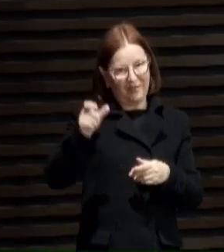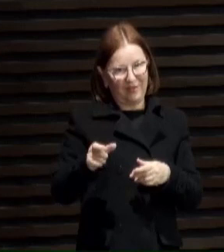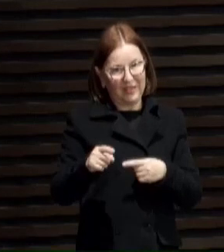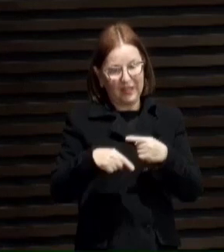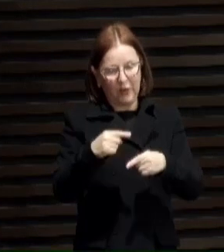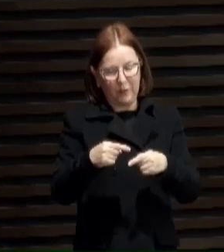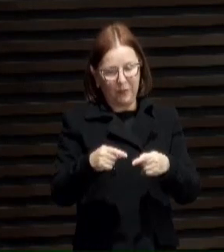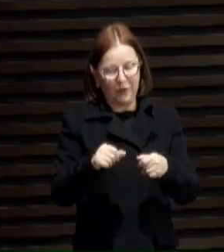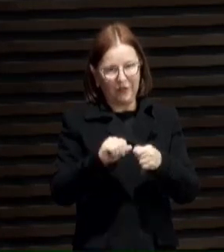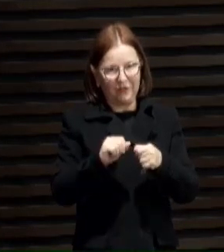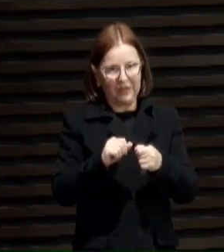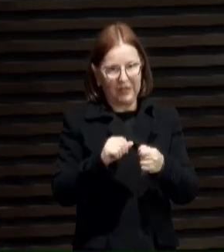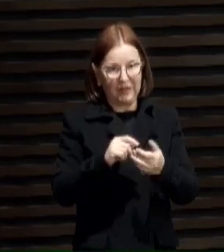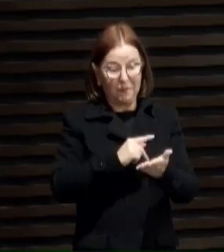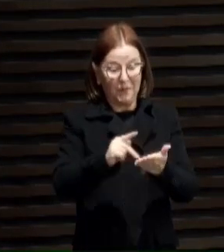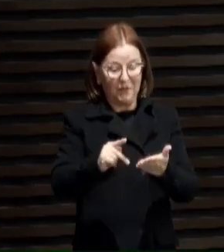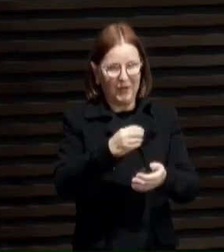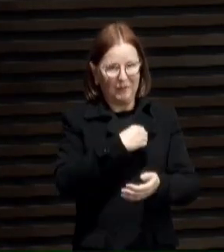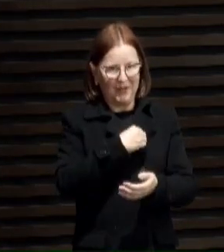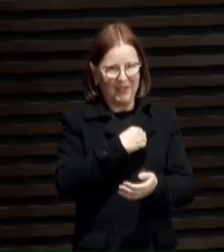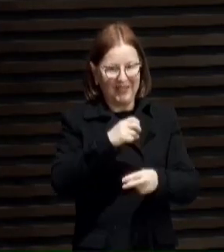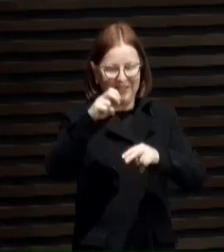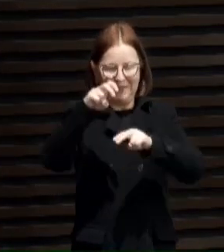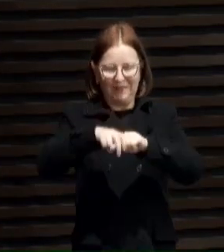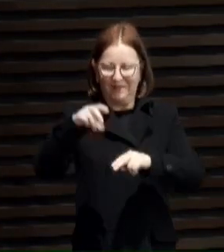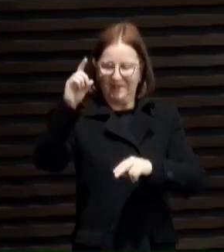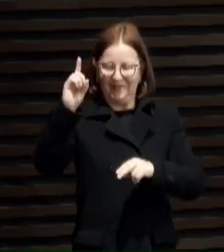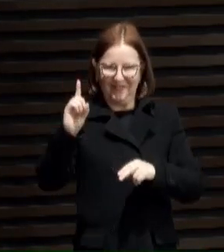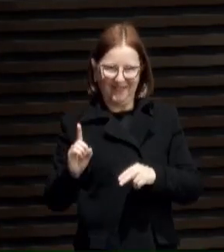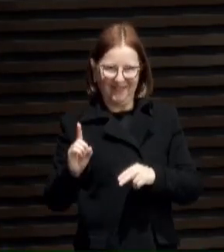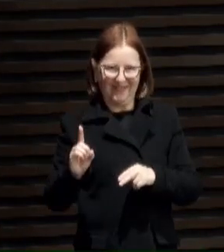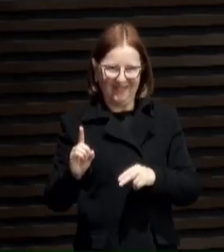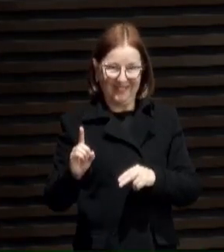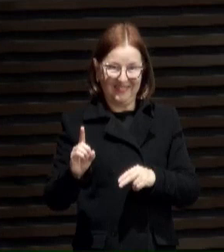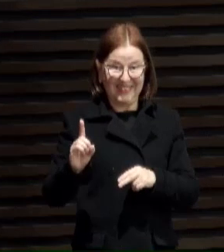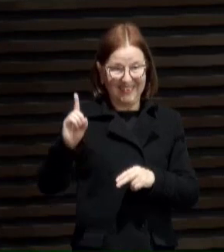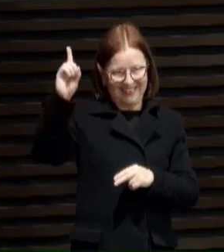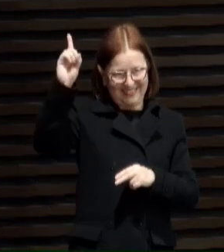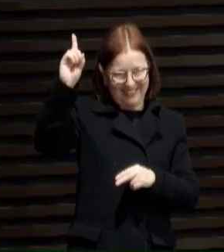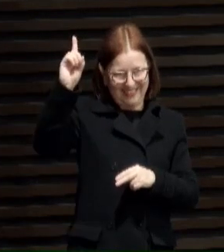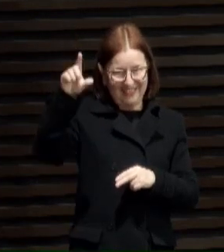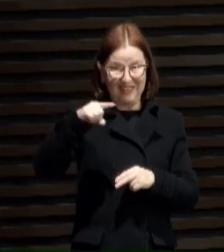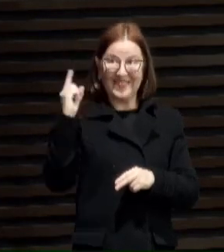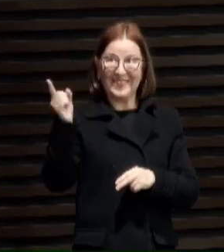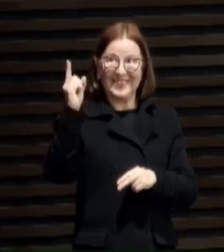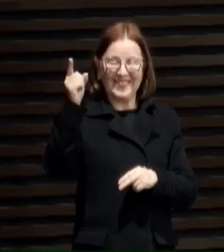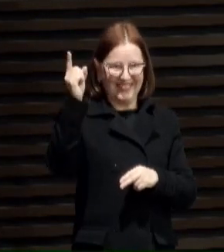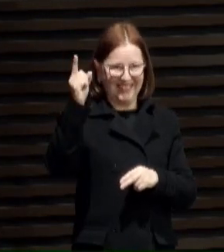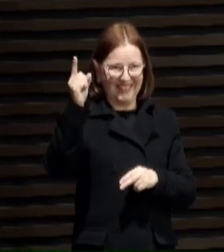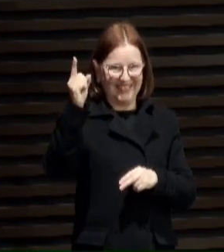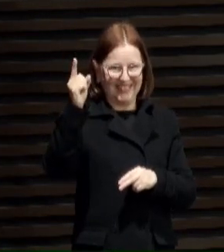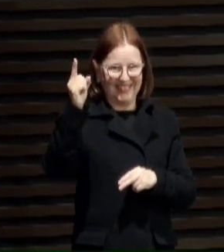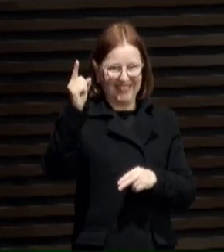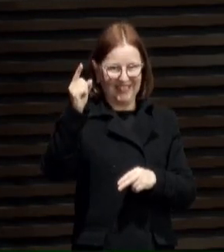a purificação dos pecados, assentou-se à direita da majestade, nas alturas, tendo se tornado